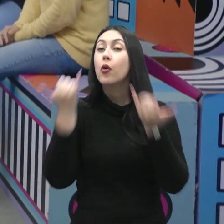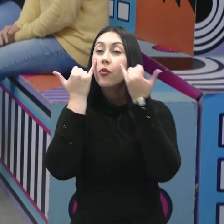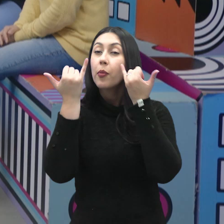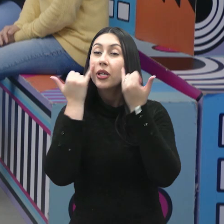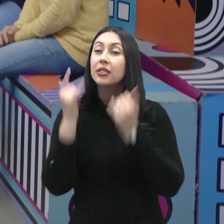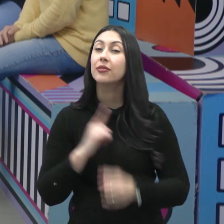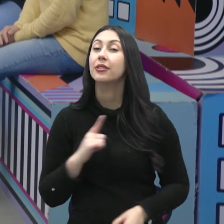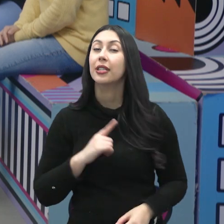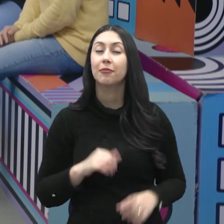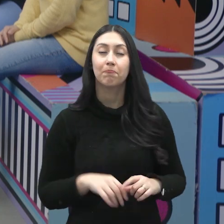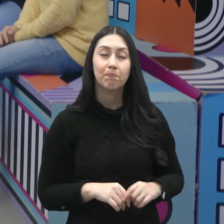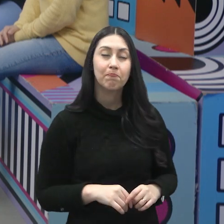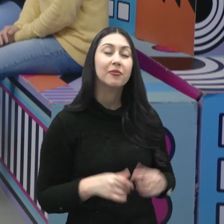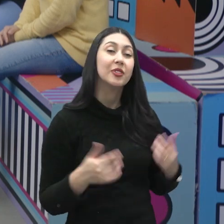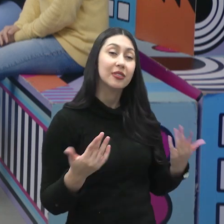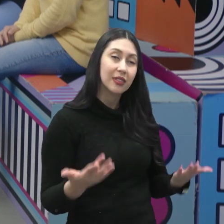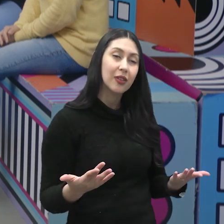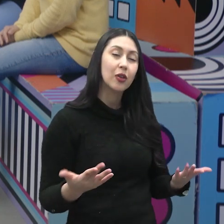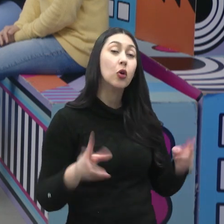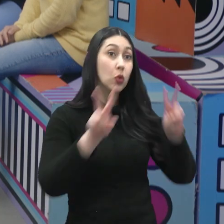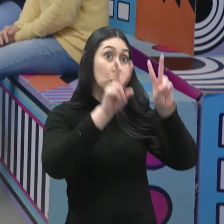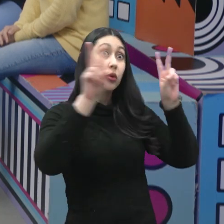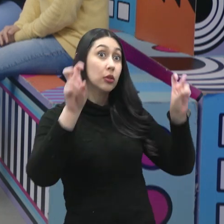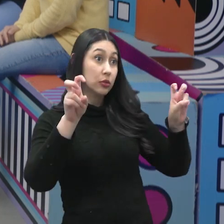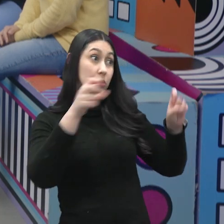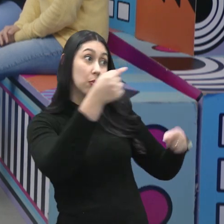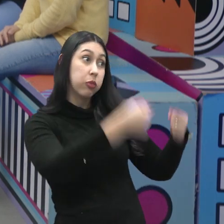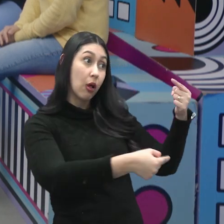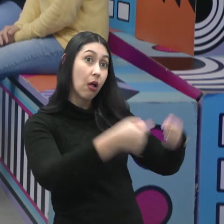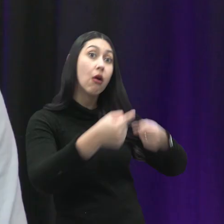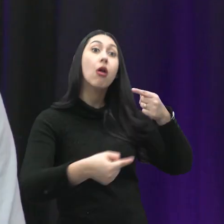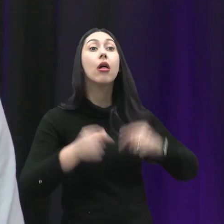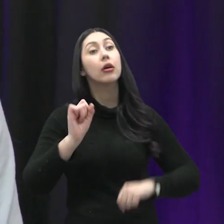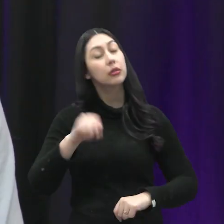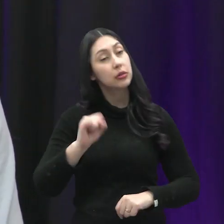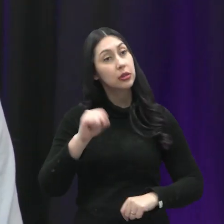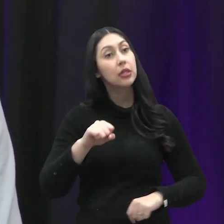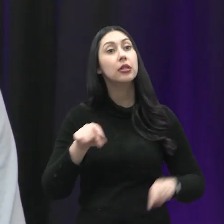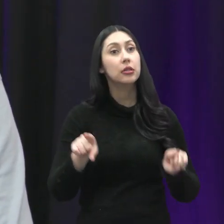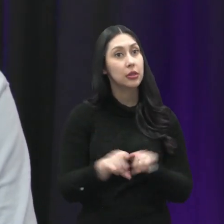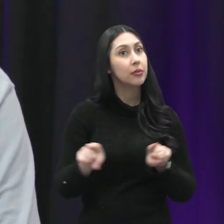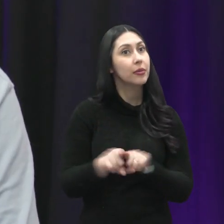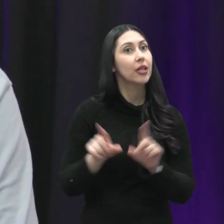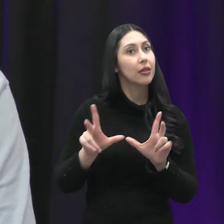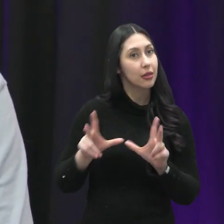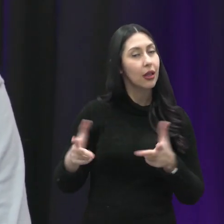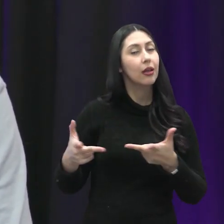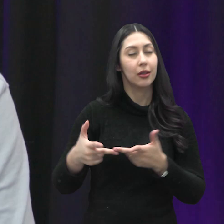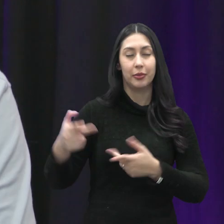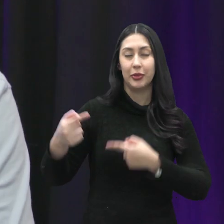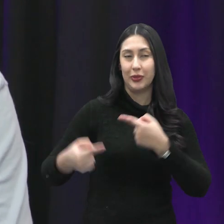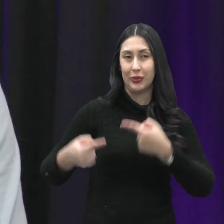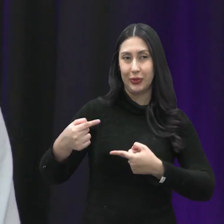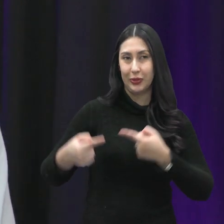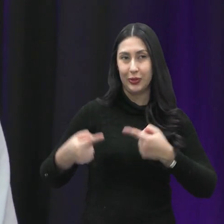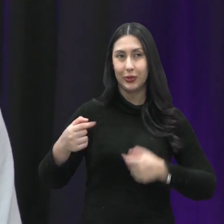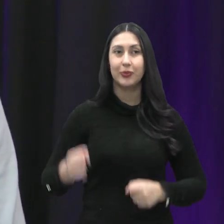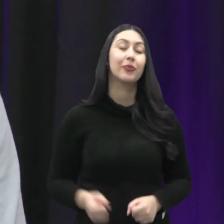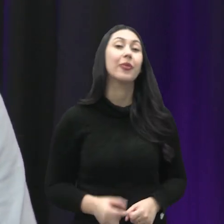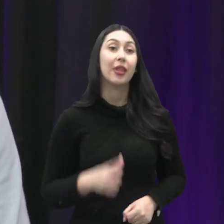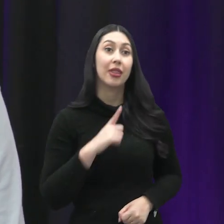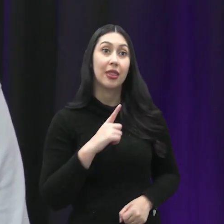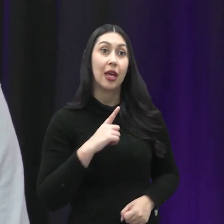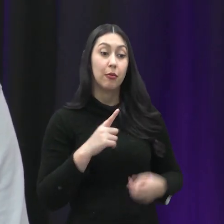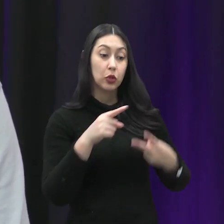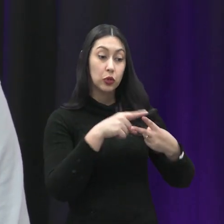informação pra gente? Bom, é realmente um tema que mobiliza bastante e, claro, está sendo discutido aqui na Câmara Municipal. Então, nós